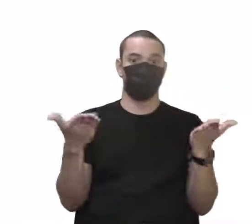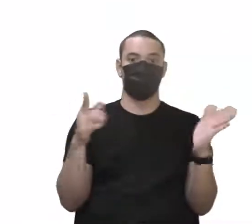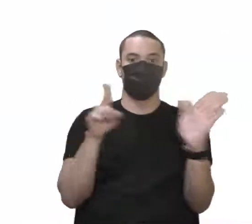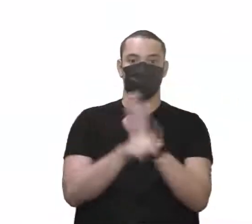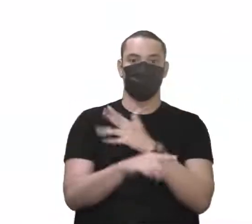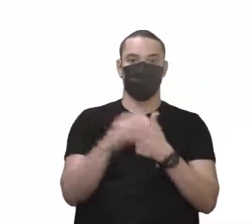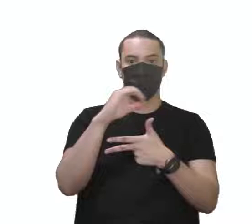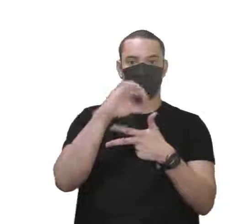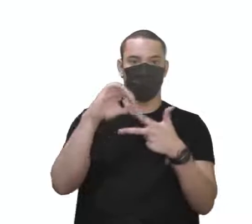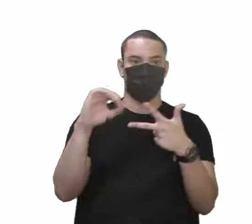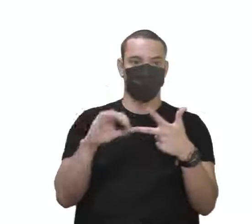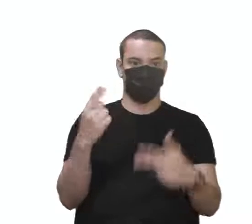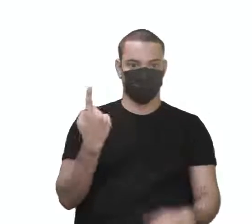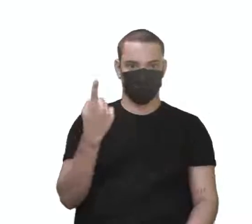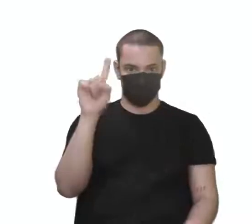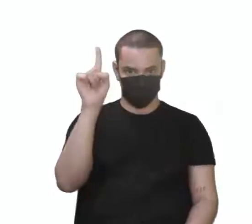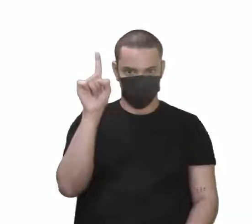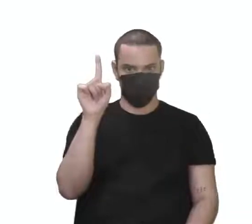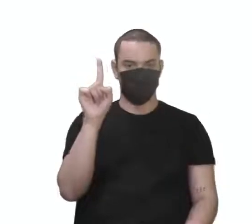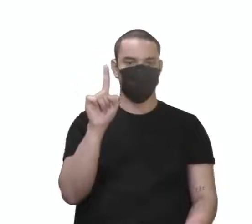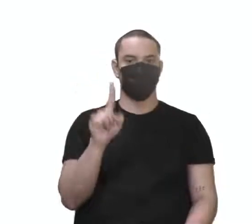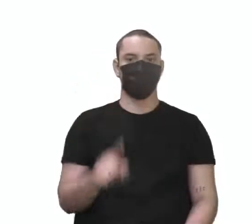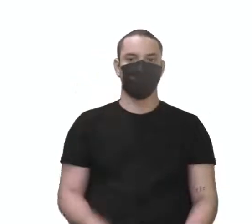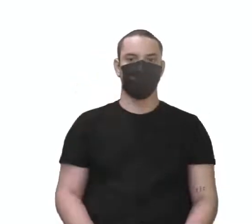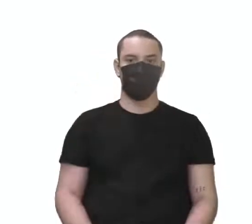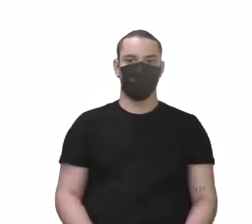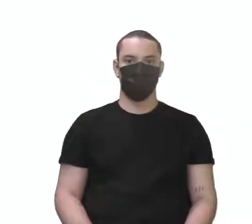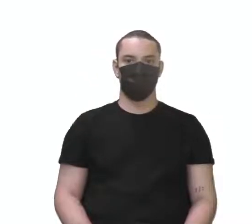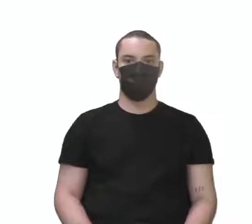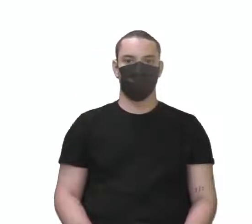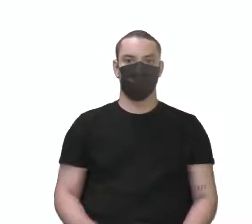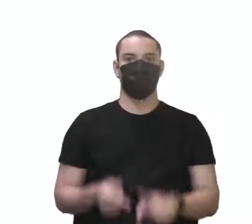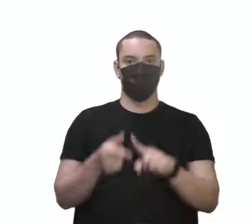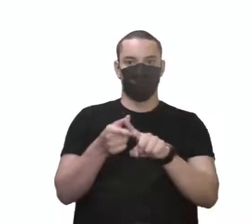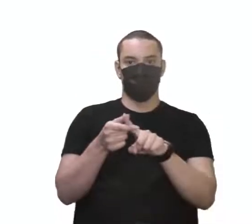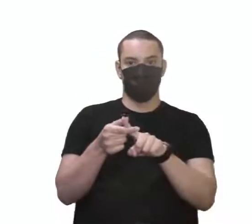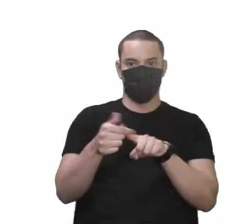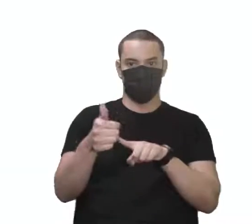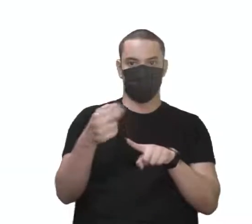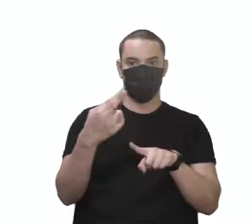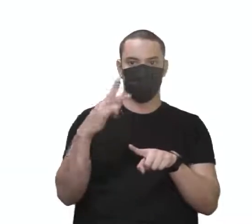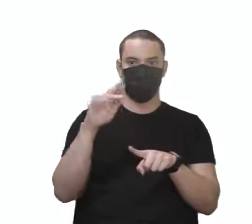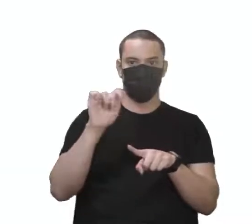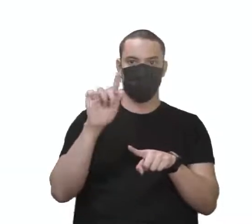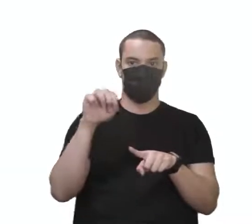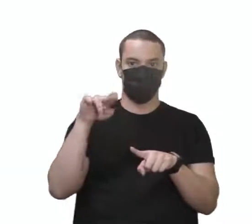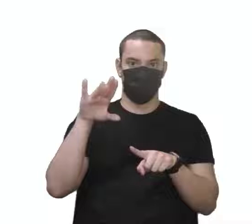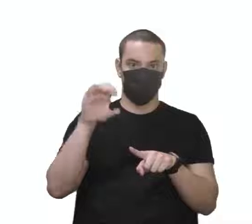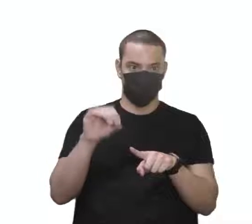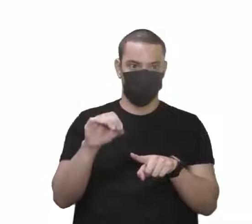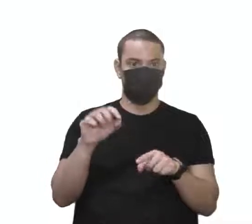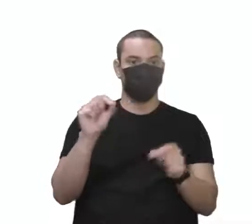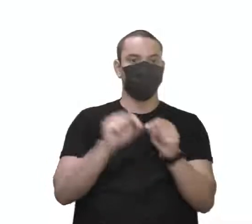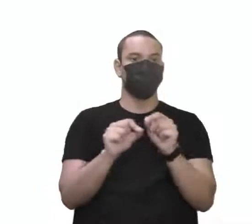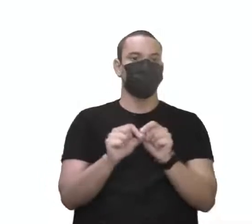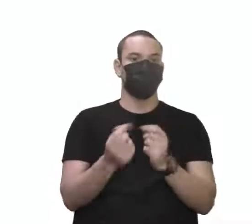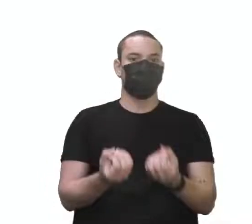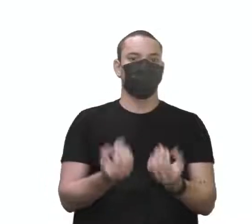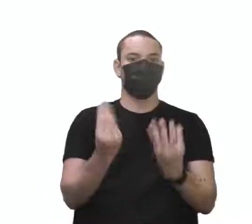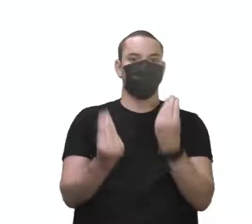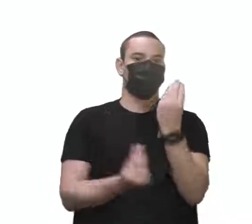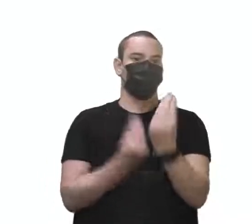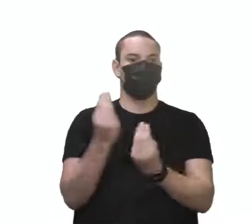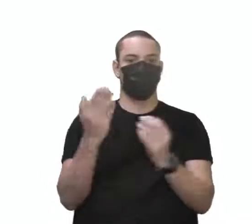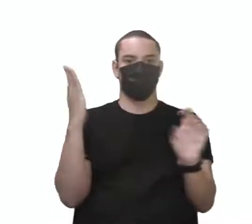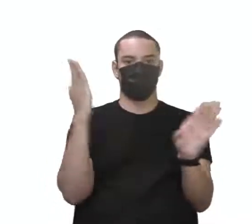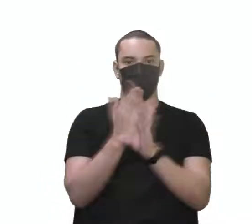Questão última de Enem. Vamos lá. O milho transgênico, ele é